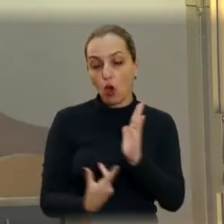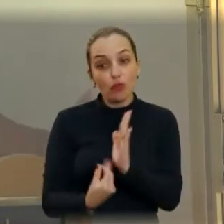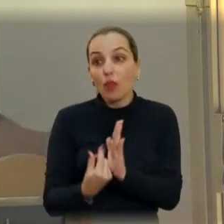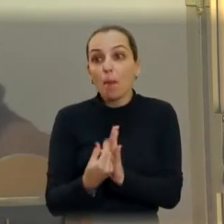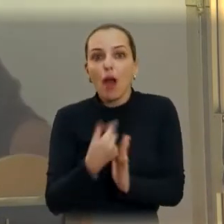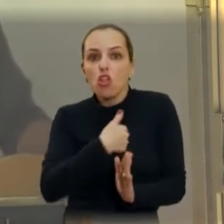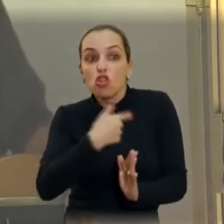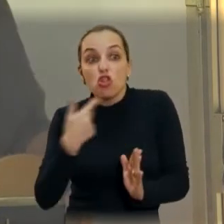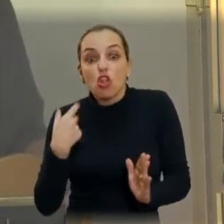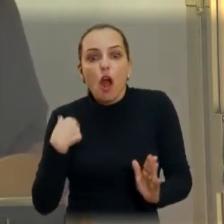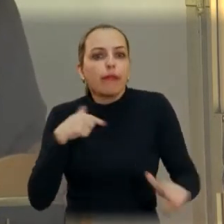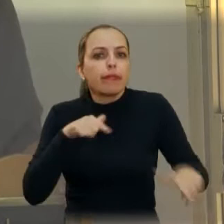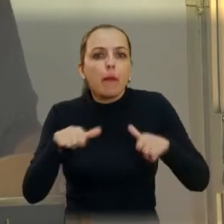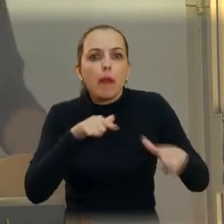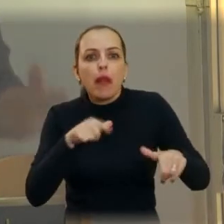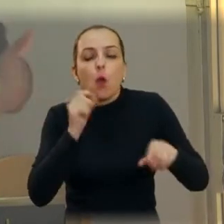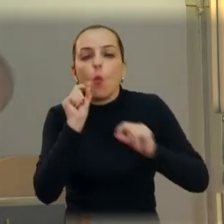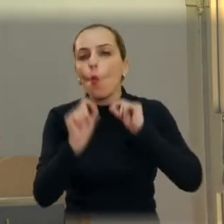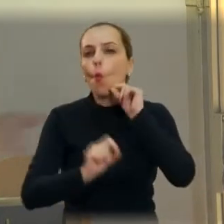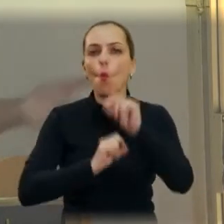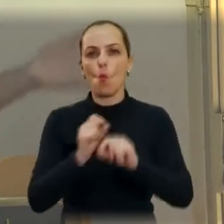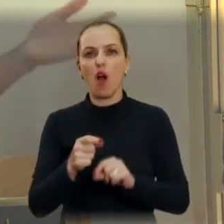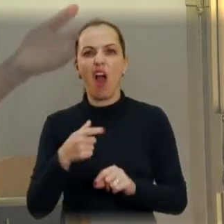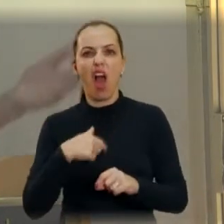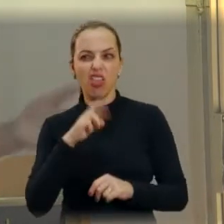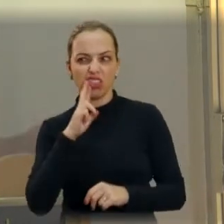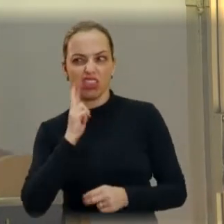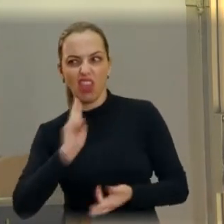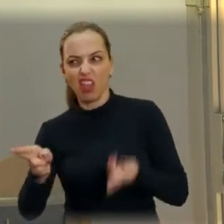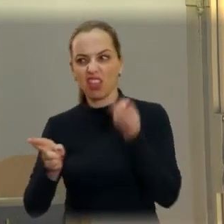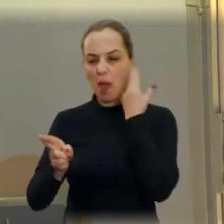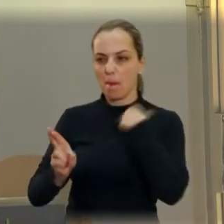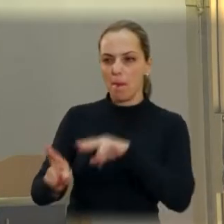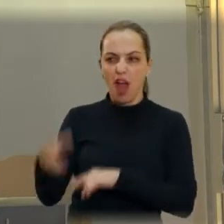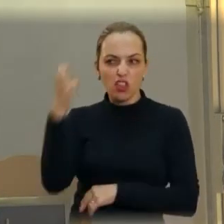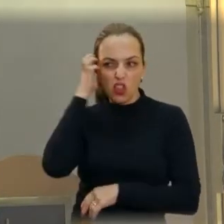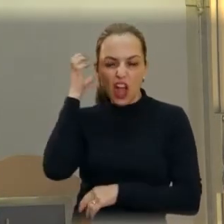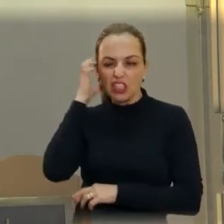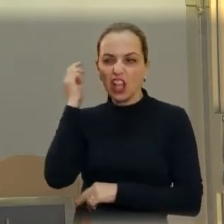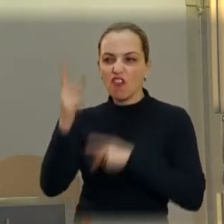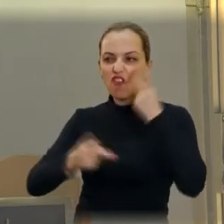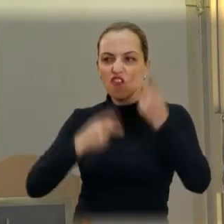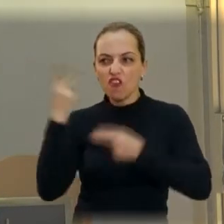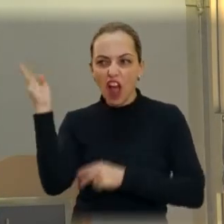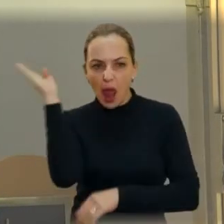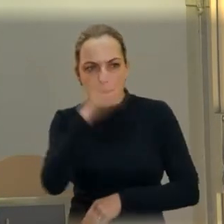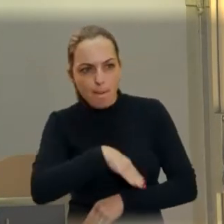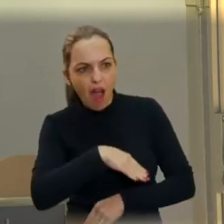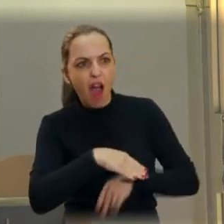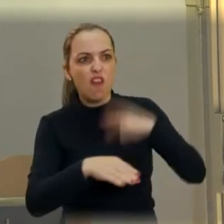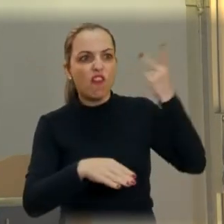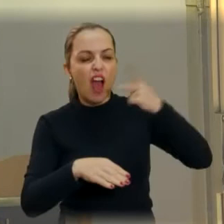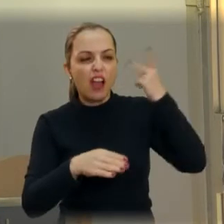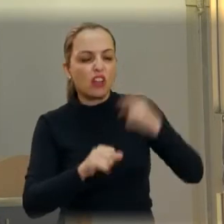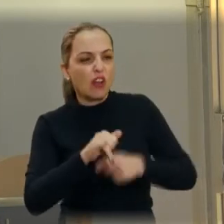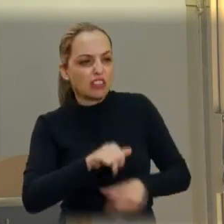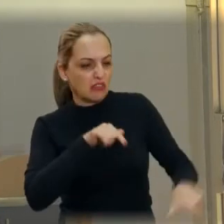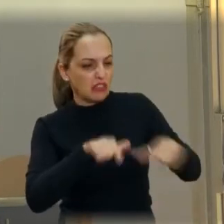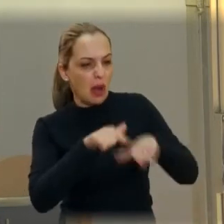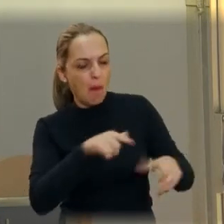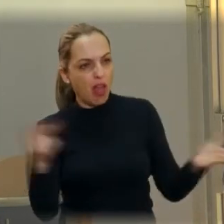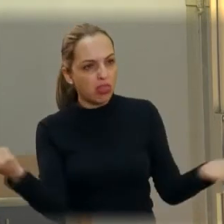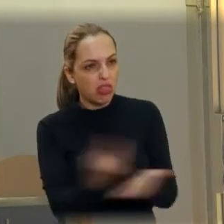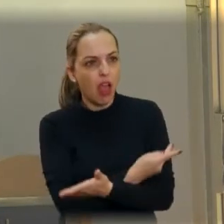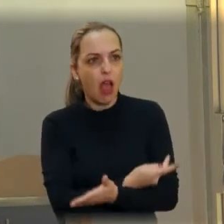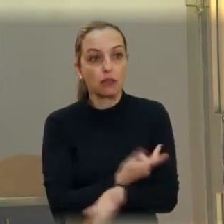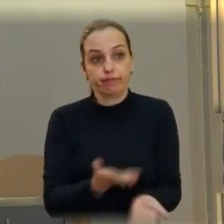Estamos aqui para fazer o quê? Aí quer reclamar que o radialista fala mal do vereador? Se o vereador não faz seu papel? Se é para